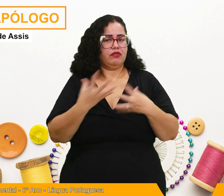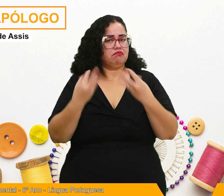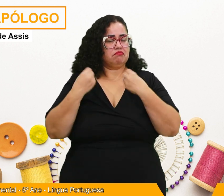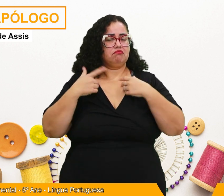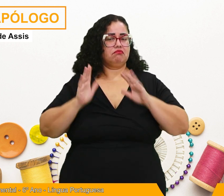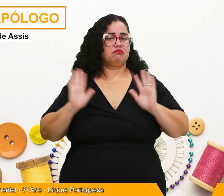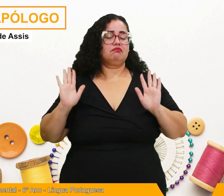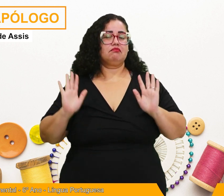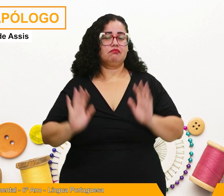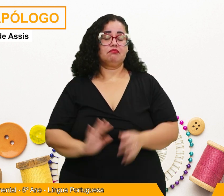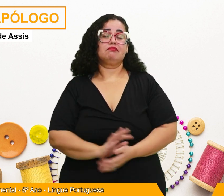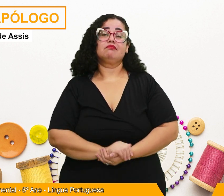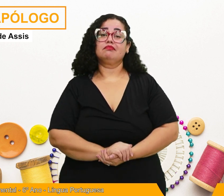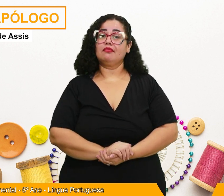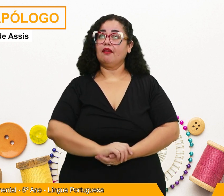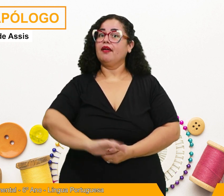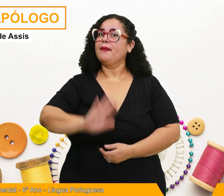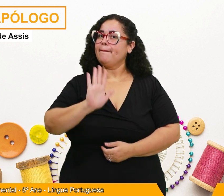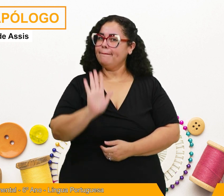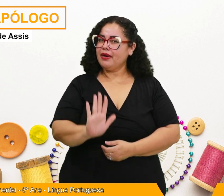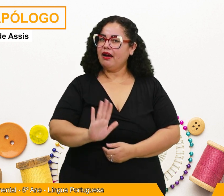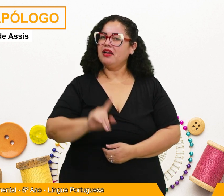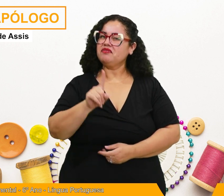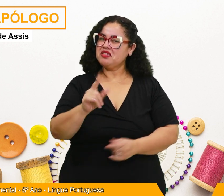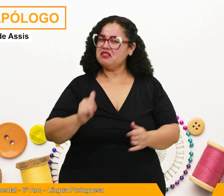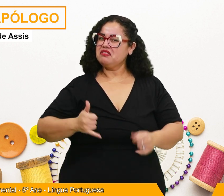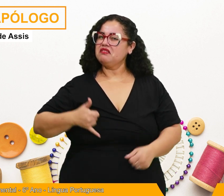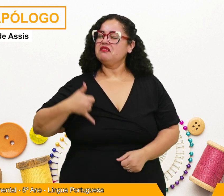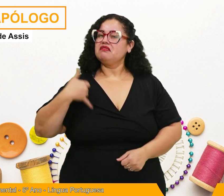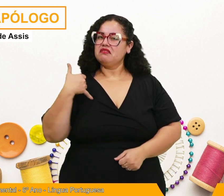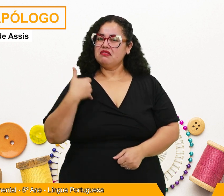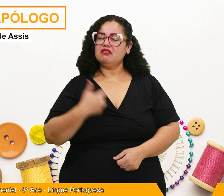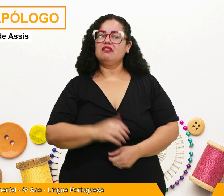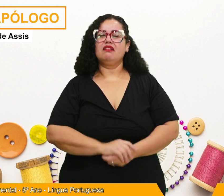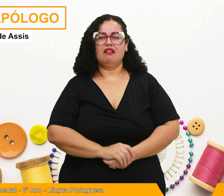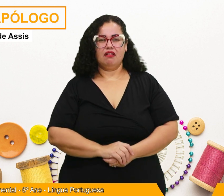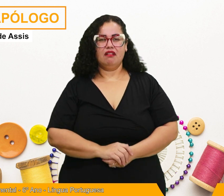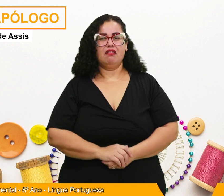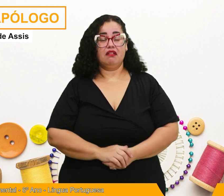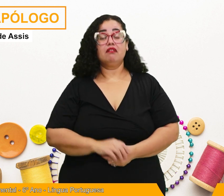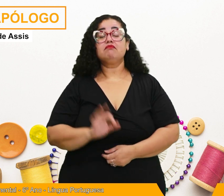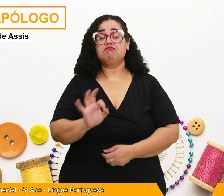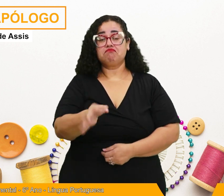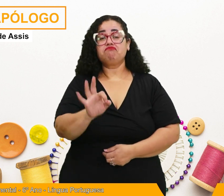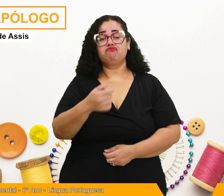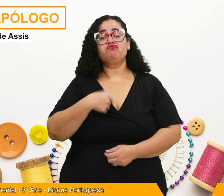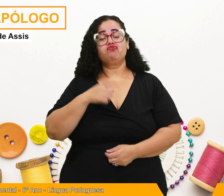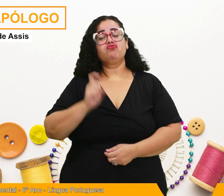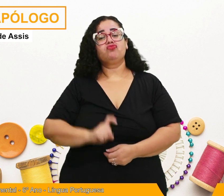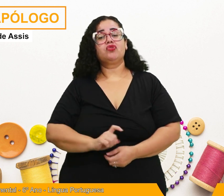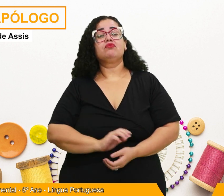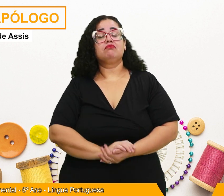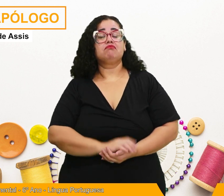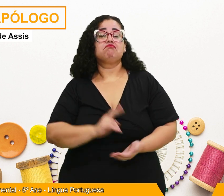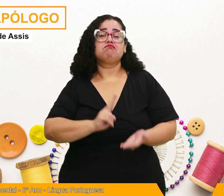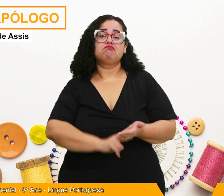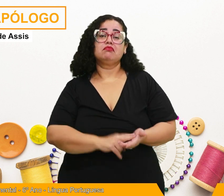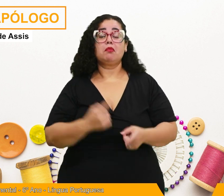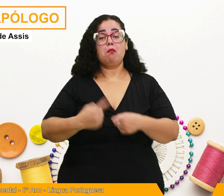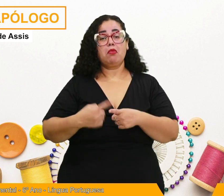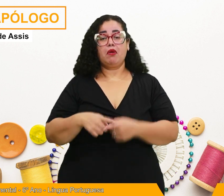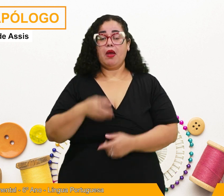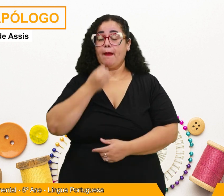dos outros. Mas você é orgulhosa. De certo que sou. Mas por quê?